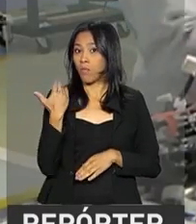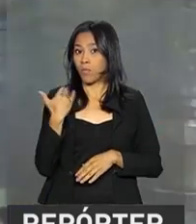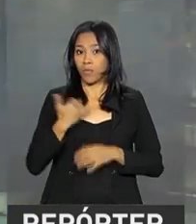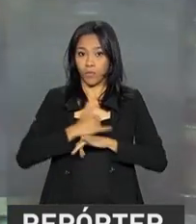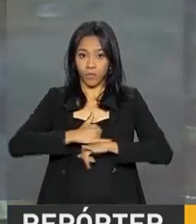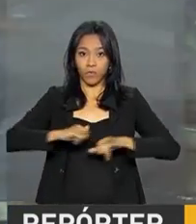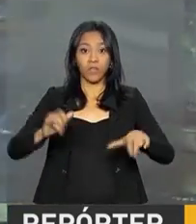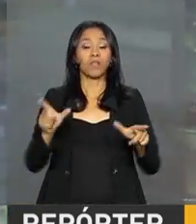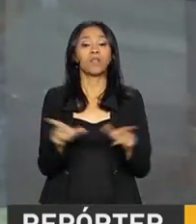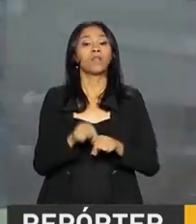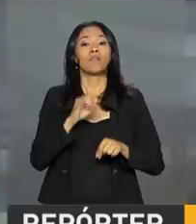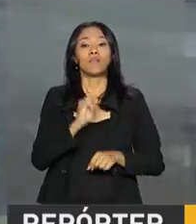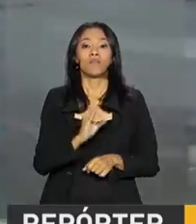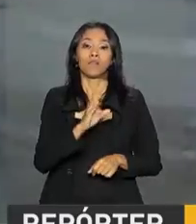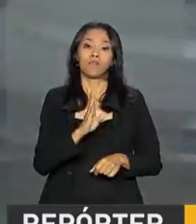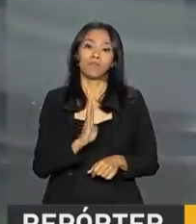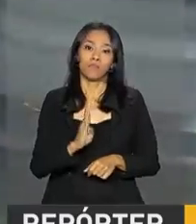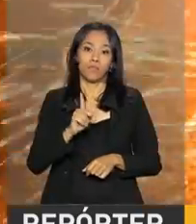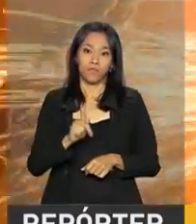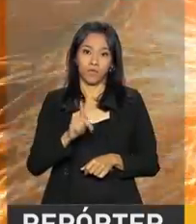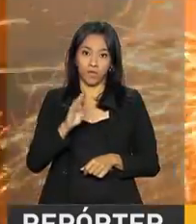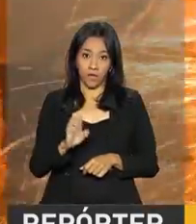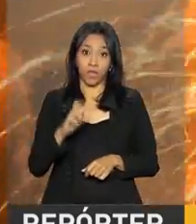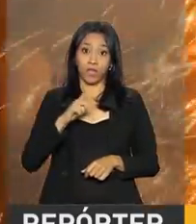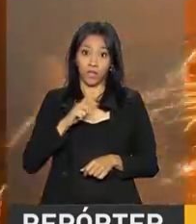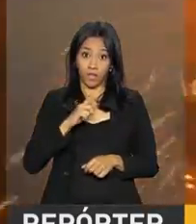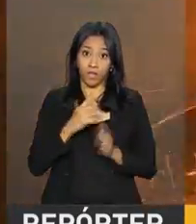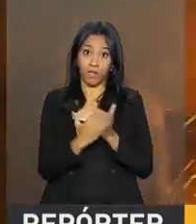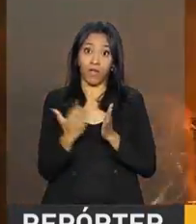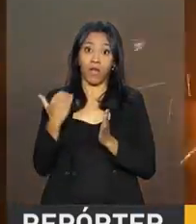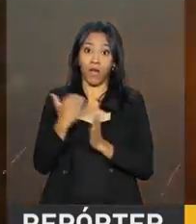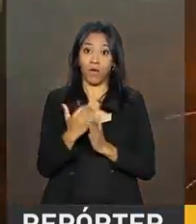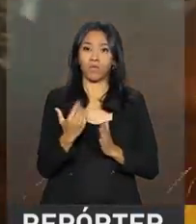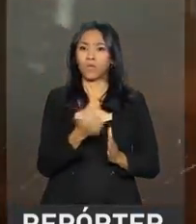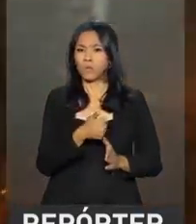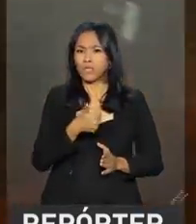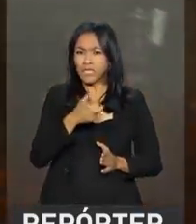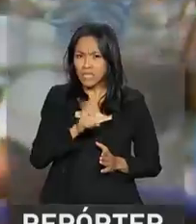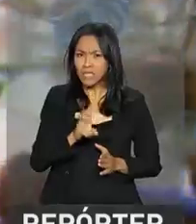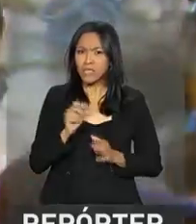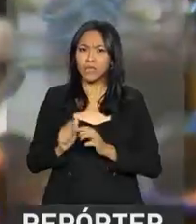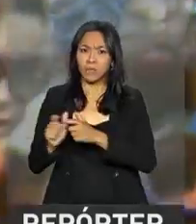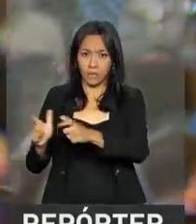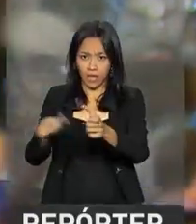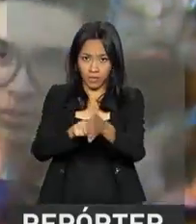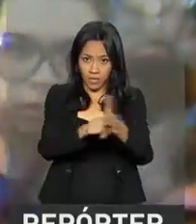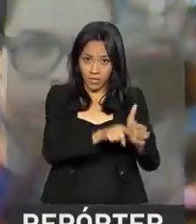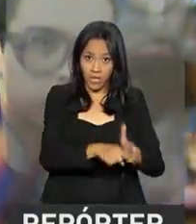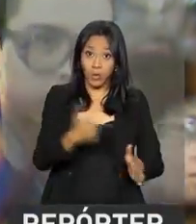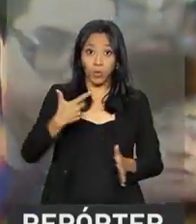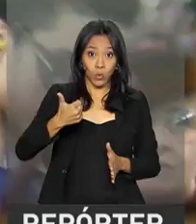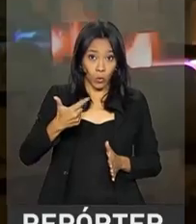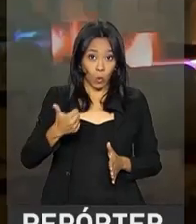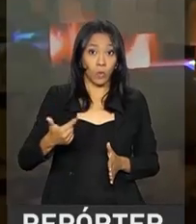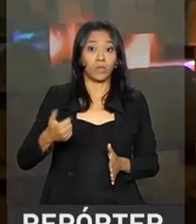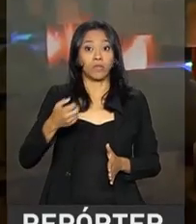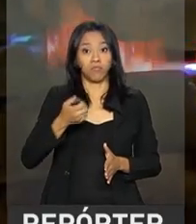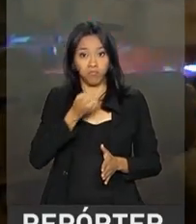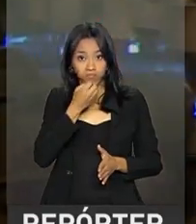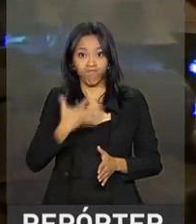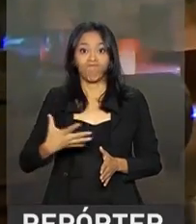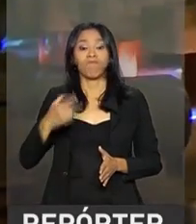houve alta em 12 dos 15 locais pesquisados um dos motivos dessa melhora disseminada na produção industrial